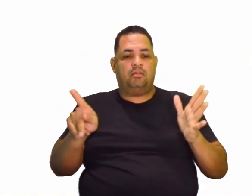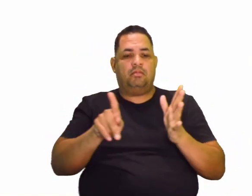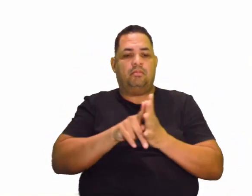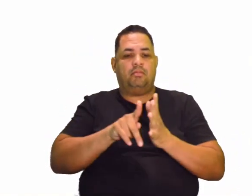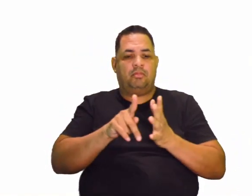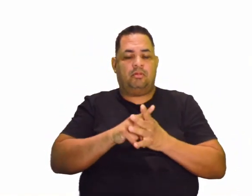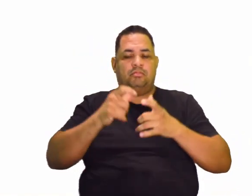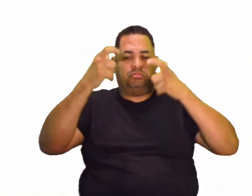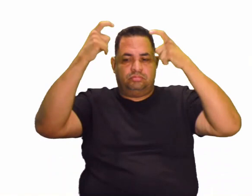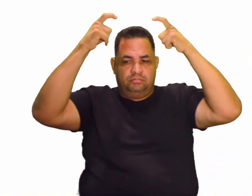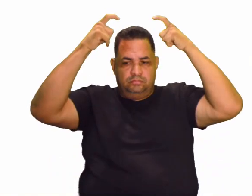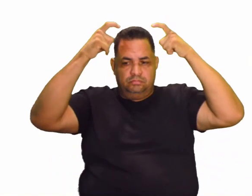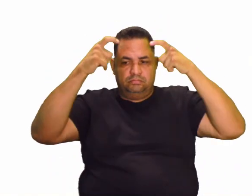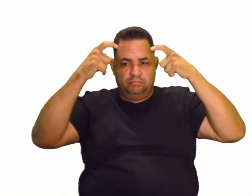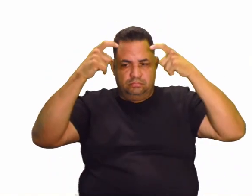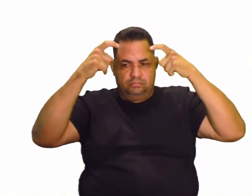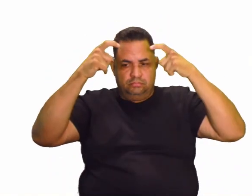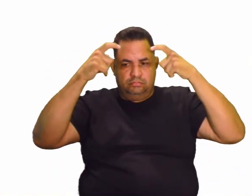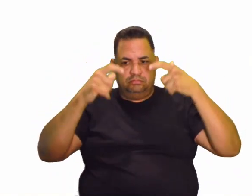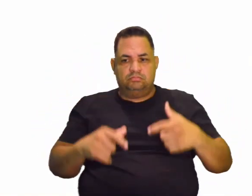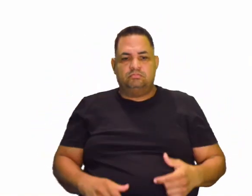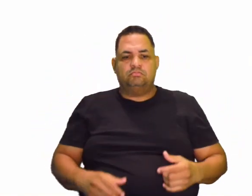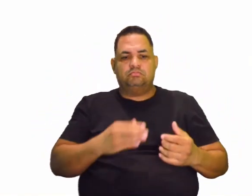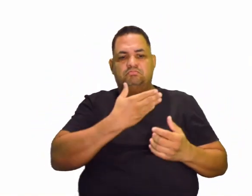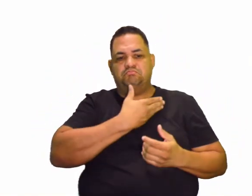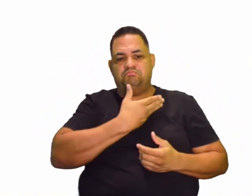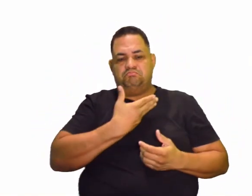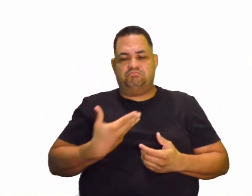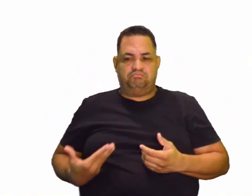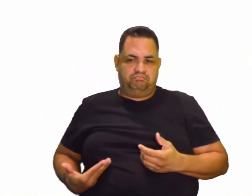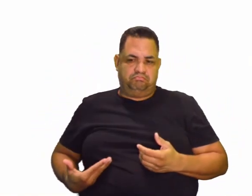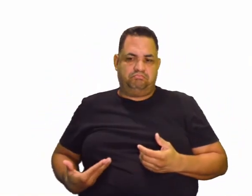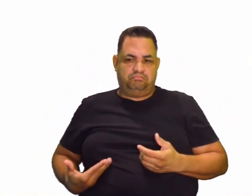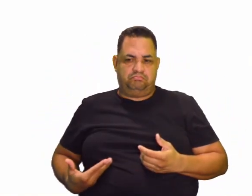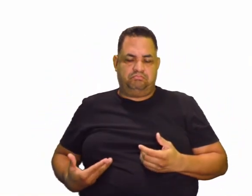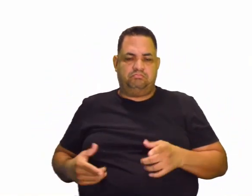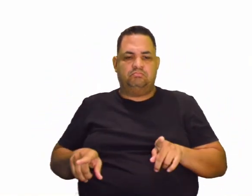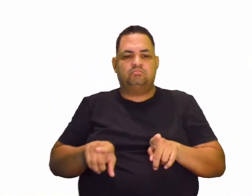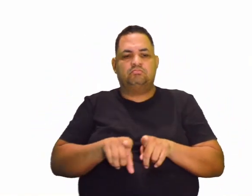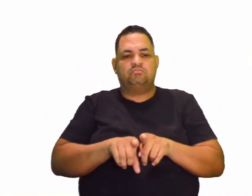monarquia, certo? Somente hoje nós sabemos